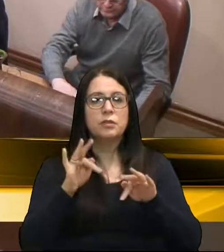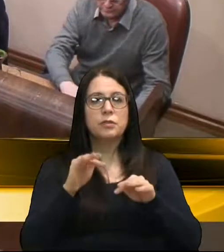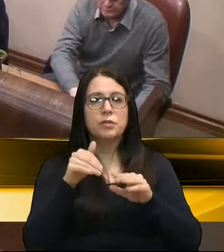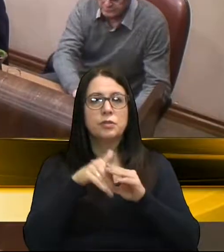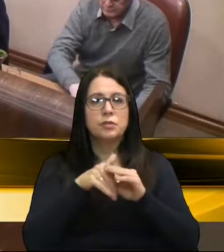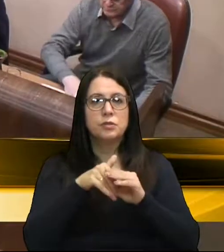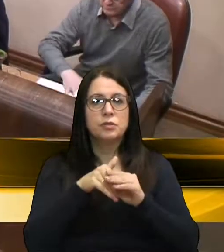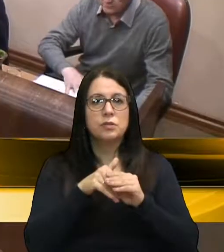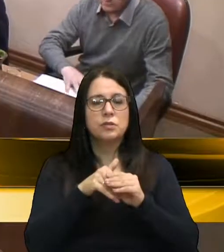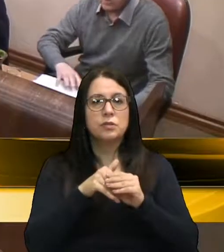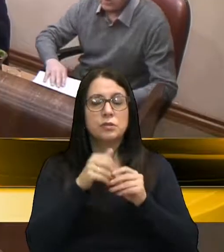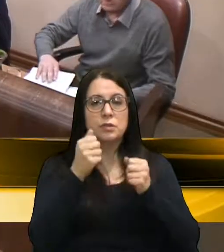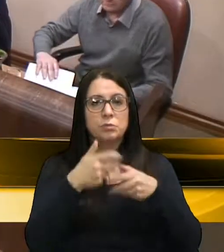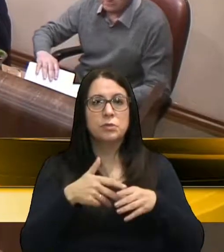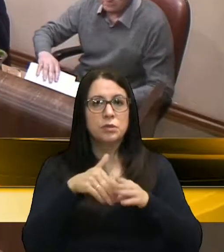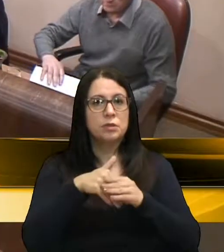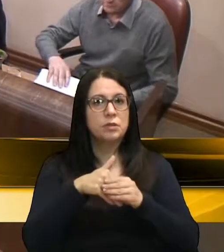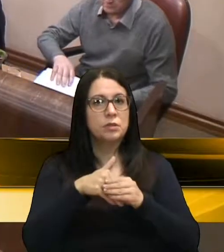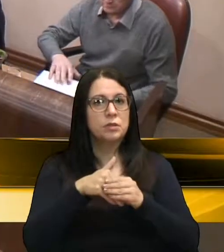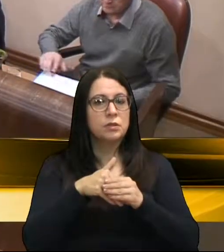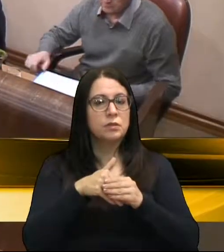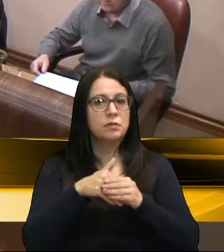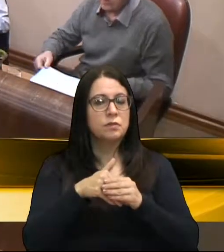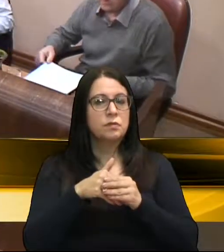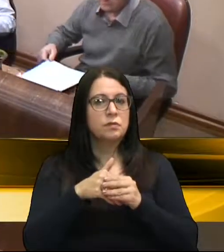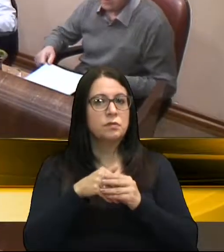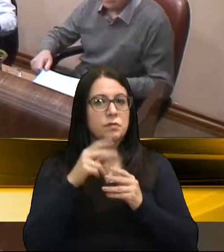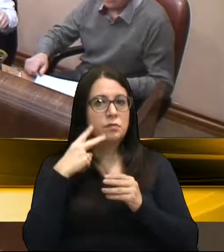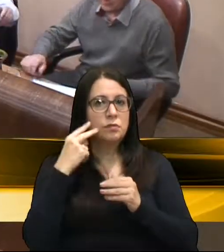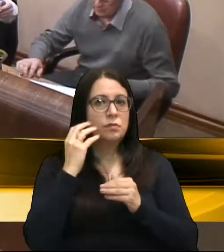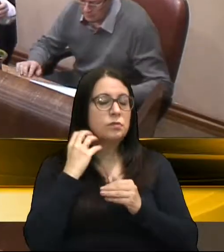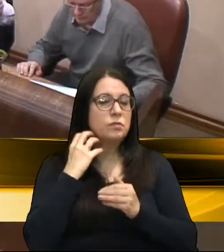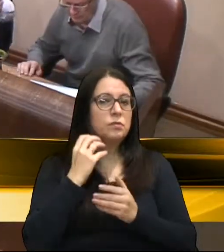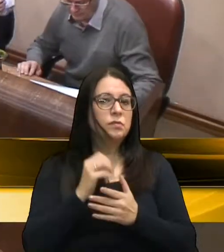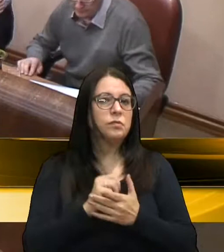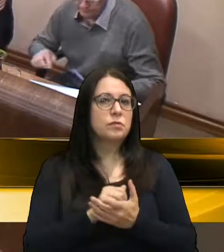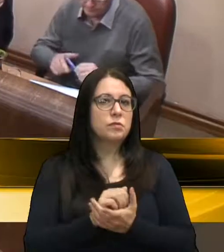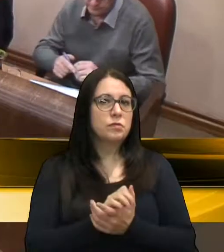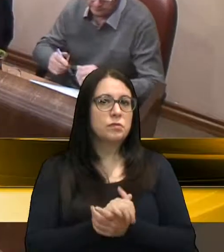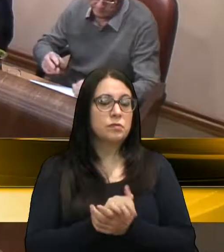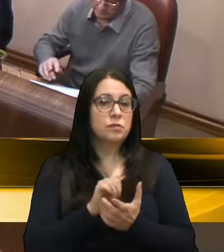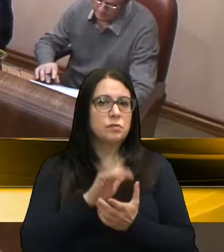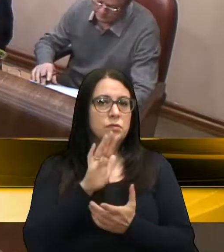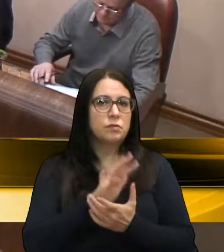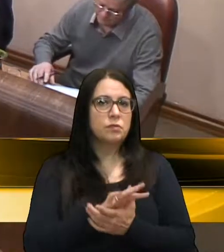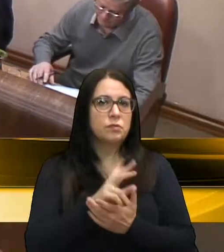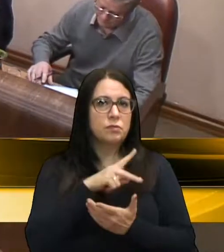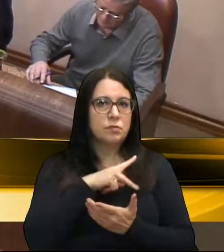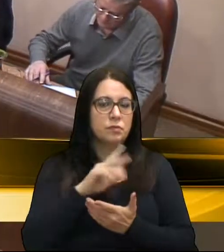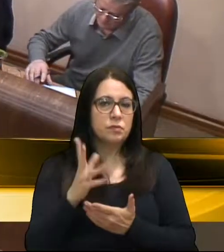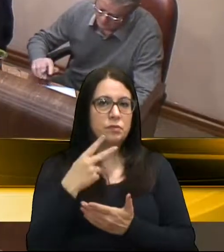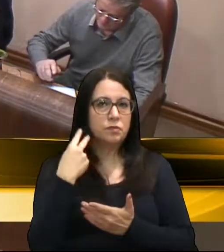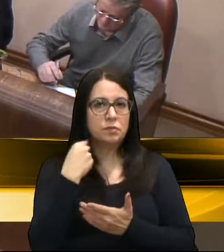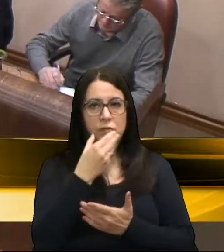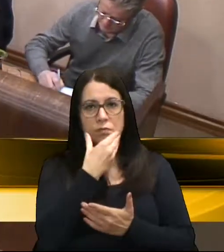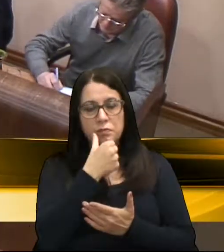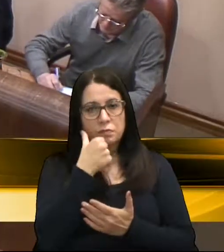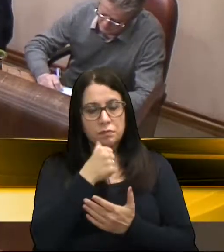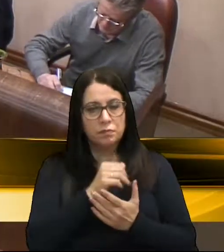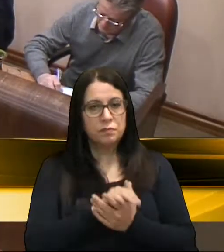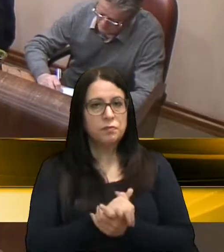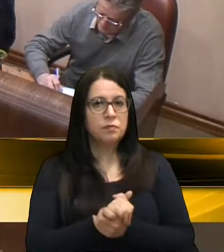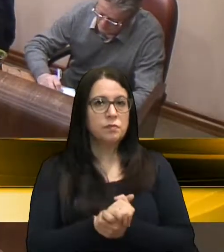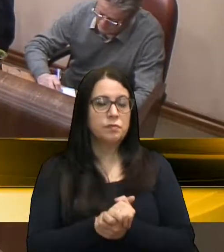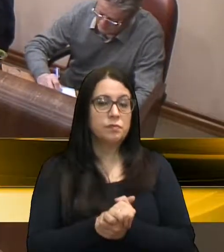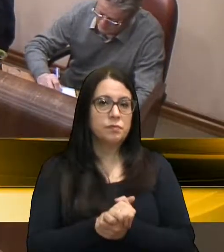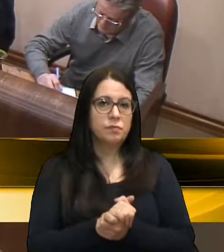a discussão. Declarar o voto. Em votação, para declarar o voto, vereador Ricardo Daneluz. Declarar o voto. Senhor presidente, senhoras vereadoras, senhores